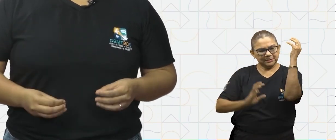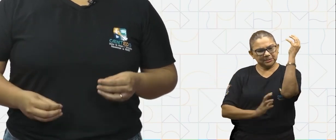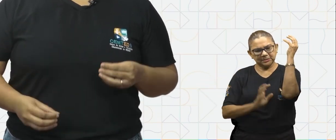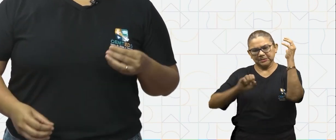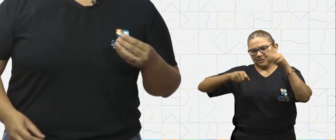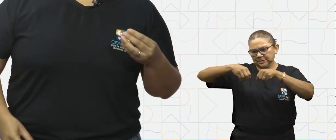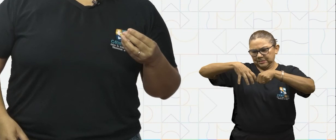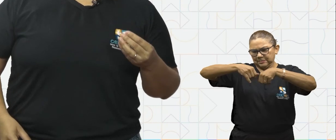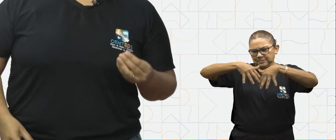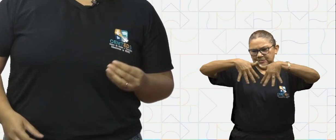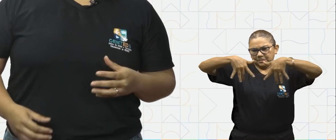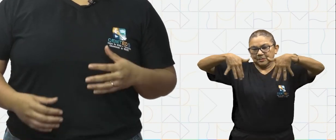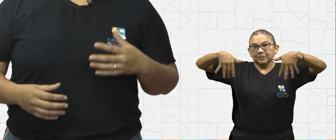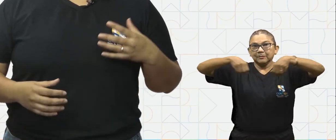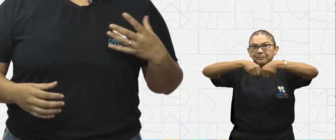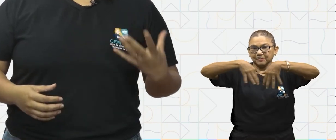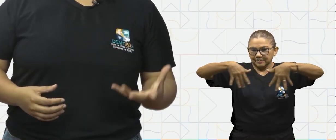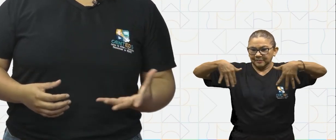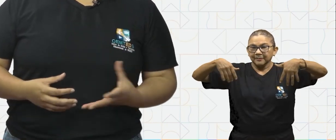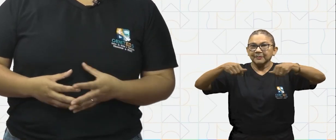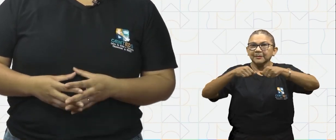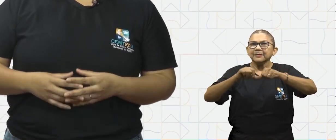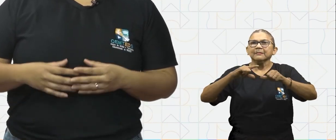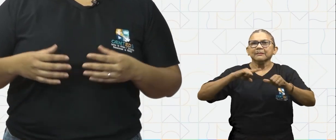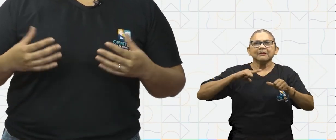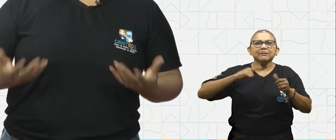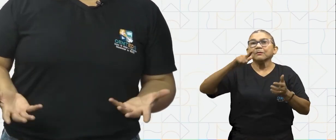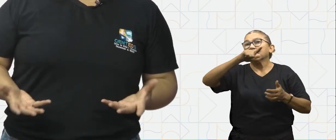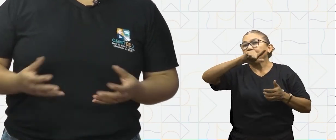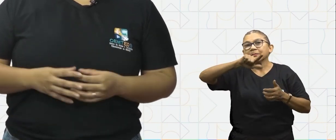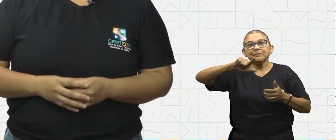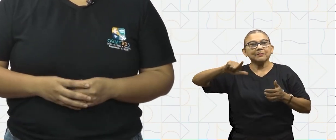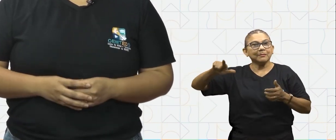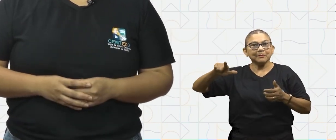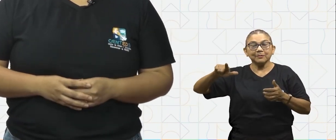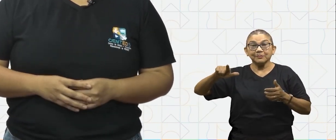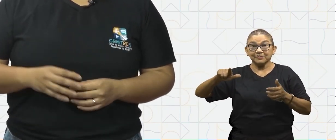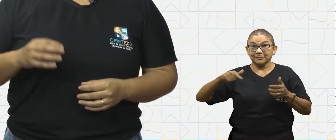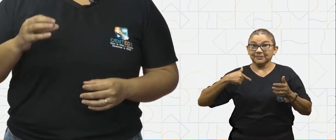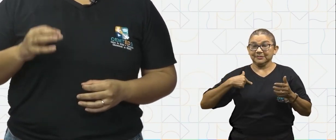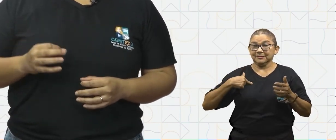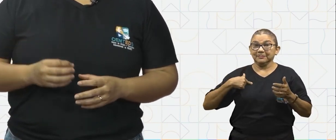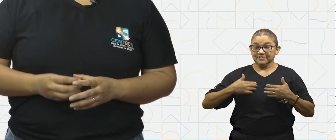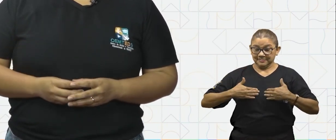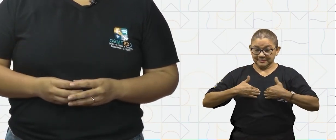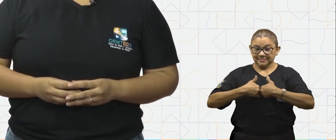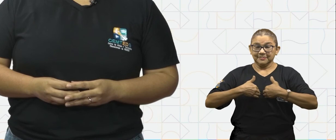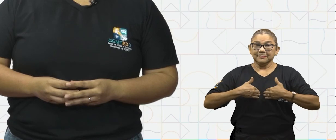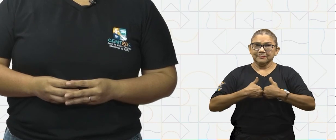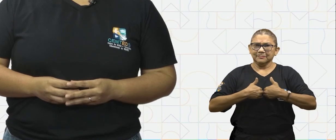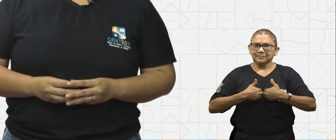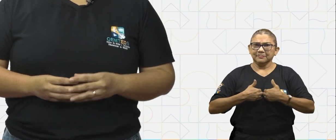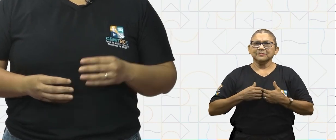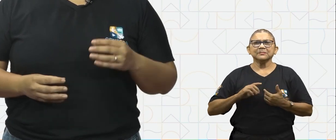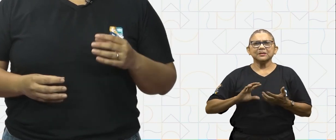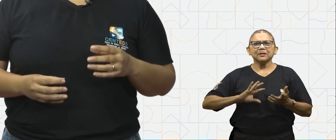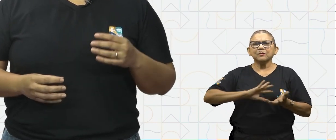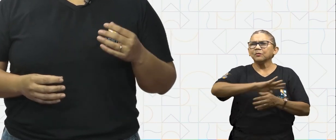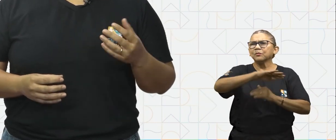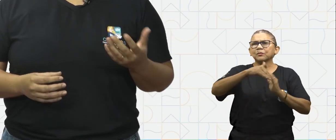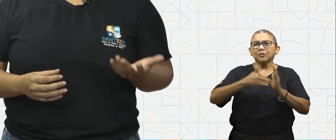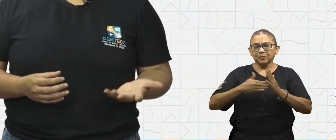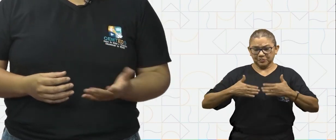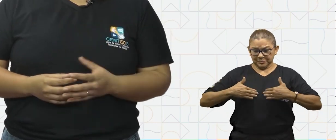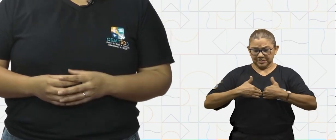esse gás é utilizado por outros seres vivos, como o ser humano. Os seres vivos, por sua vez,